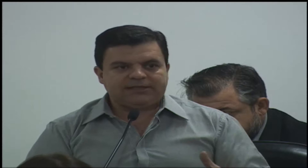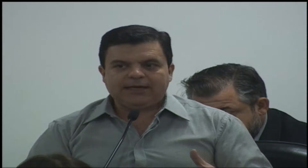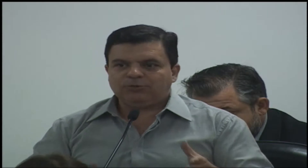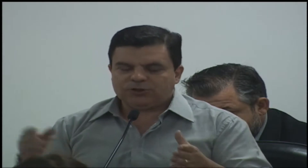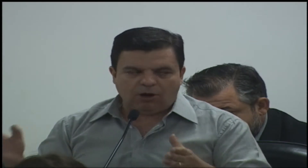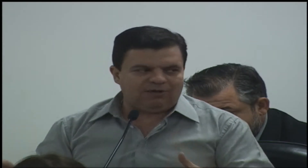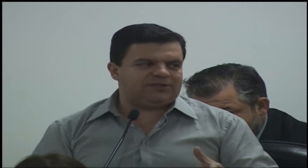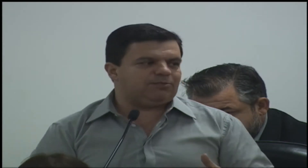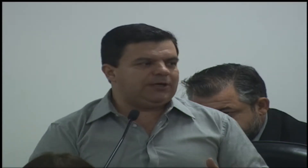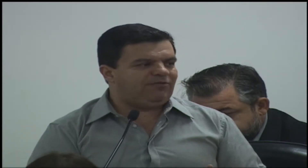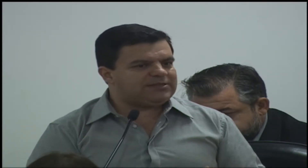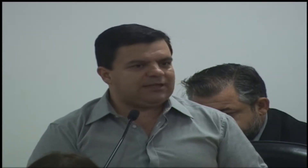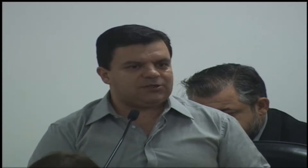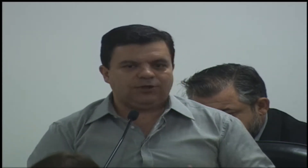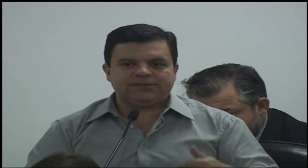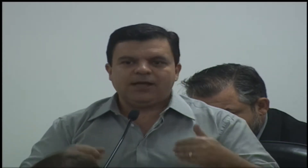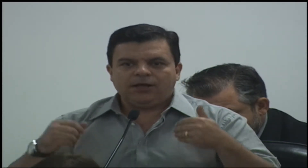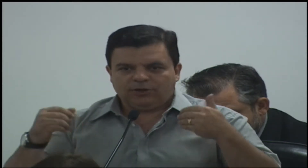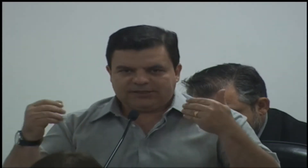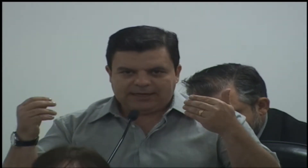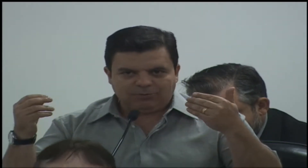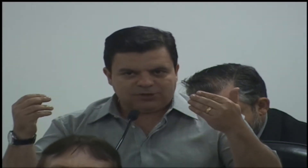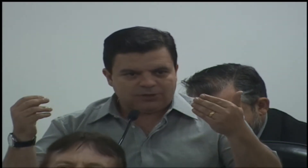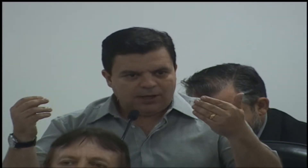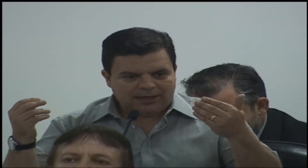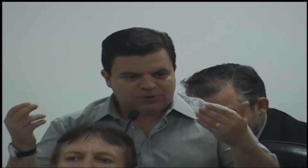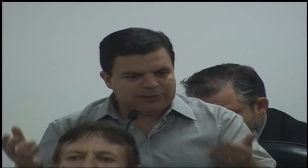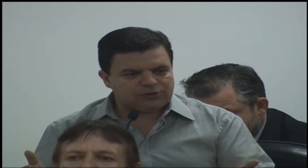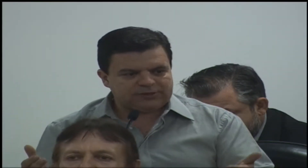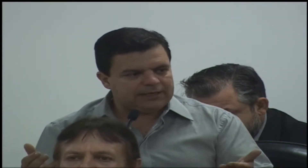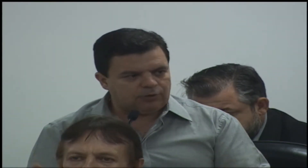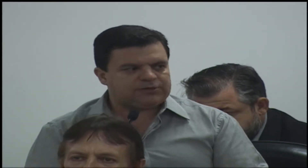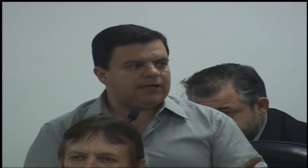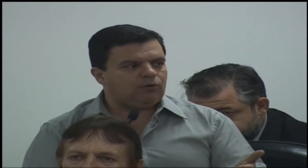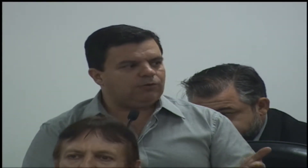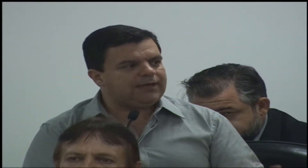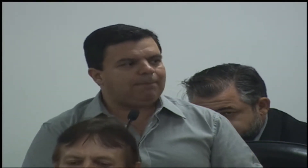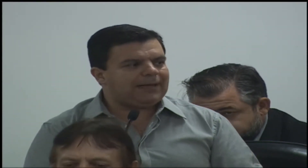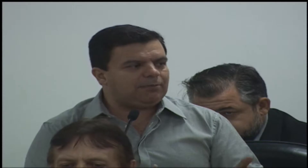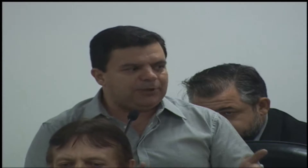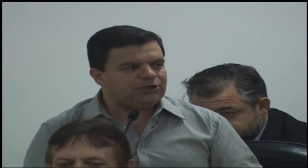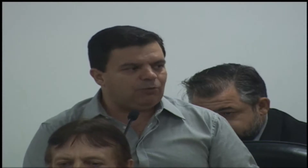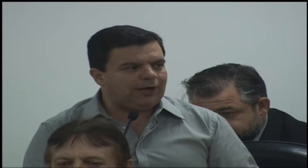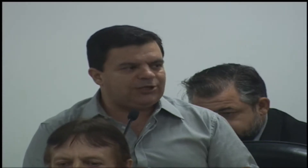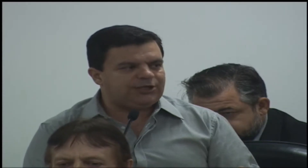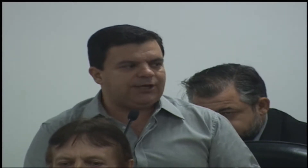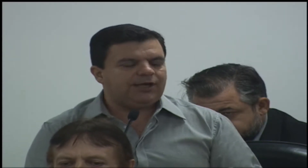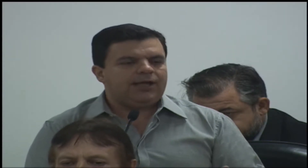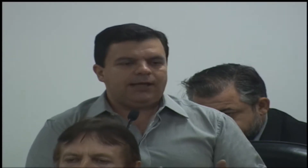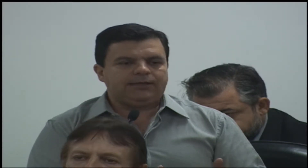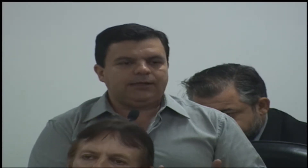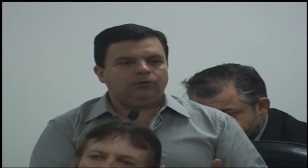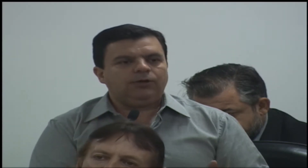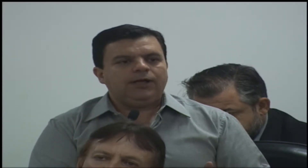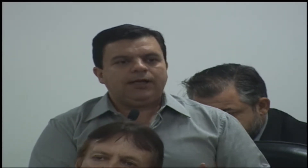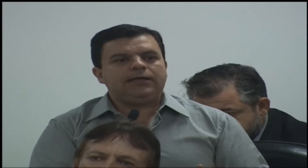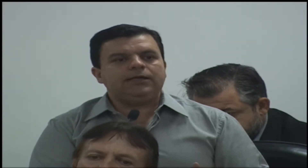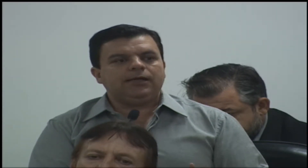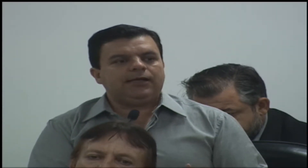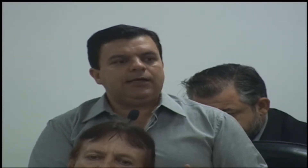ser para os movimentos, vai ser para o cadastro. E aí sim,